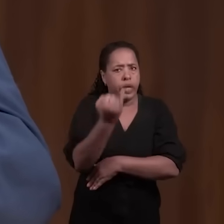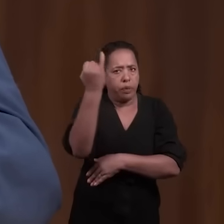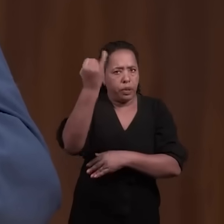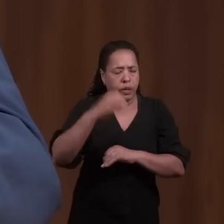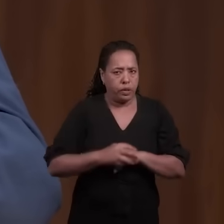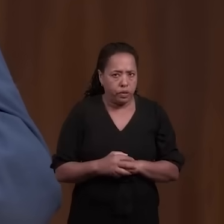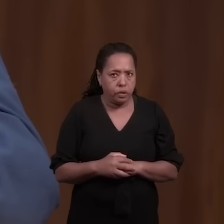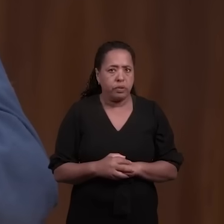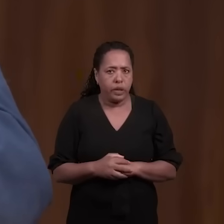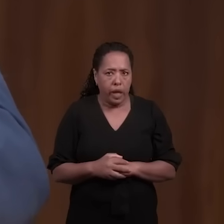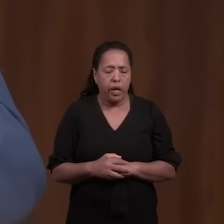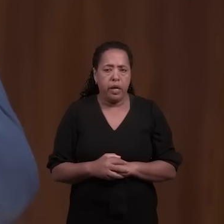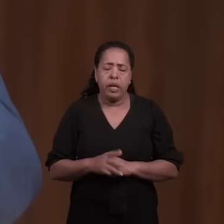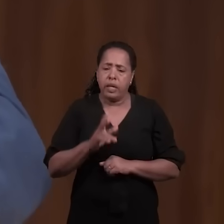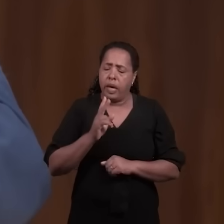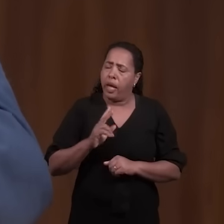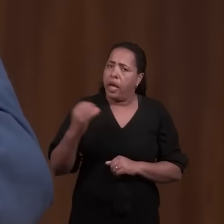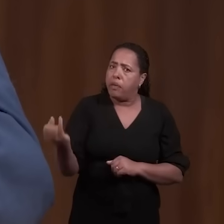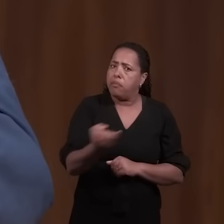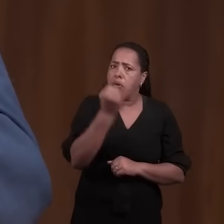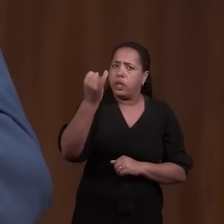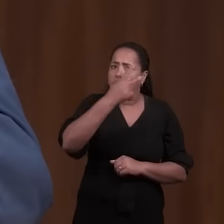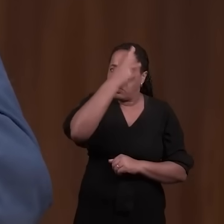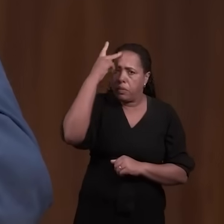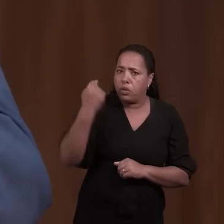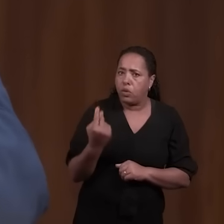por isso que nós falamos sempre, duas pessoas